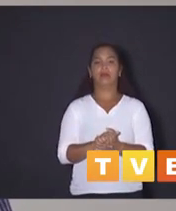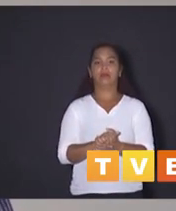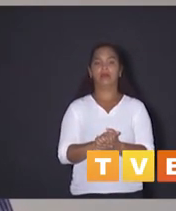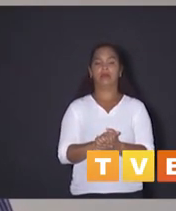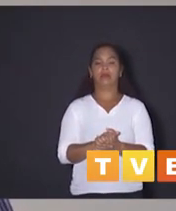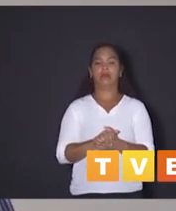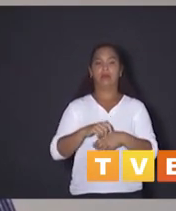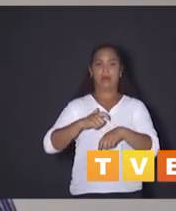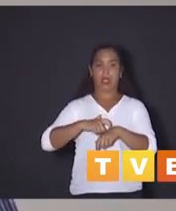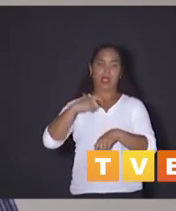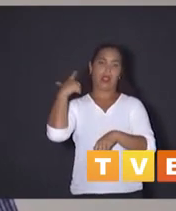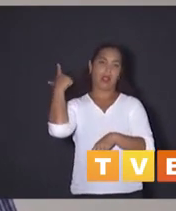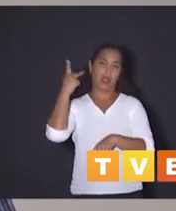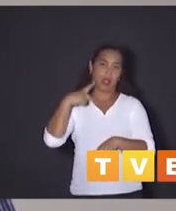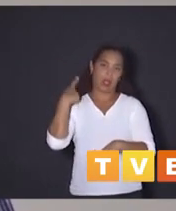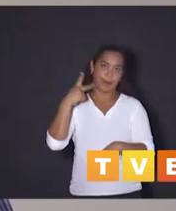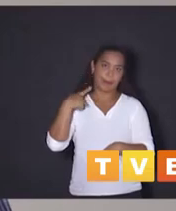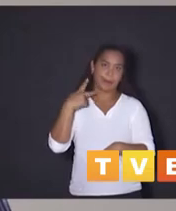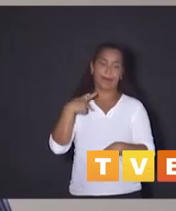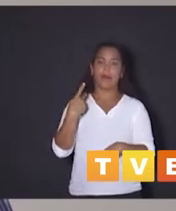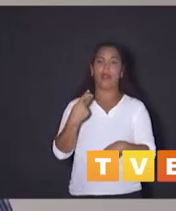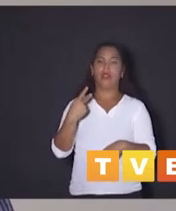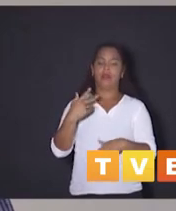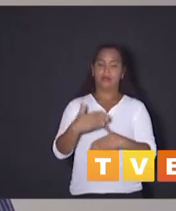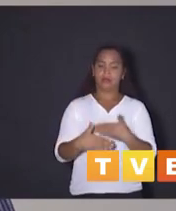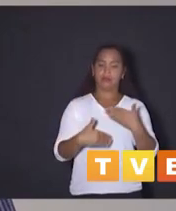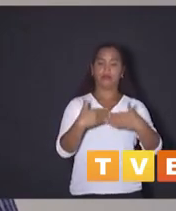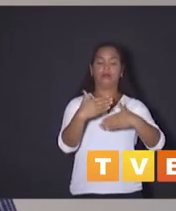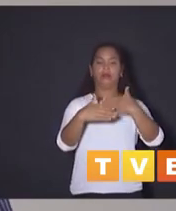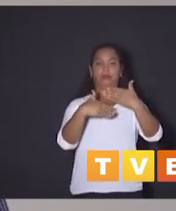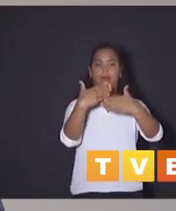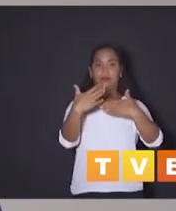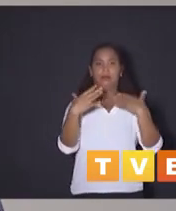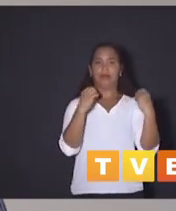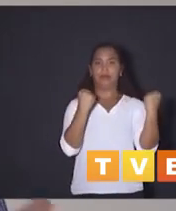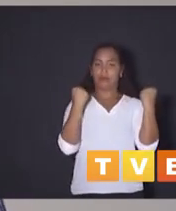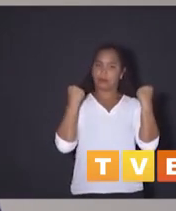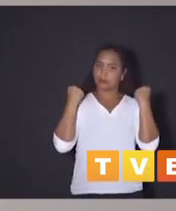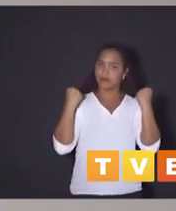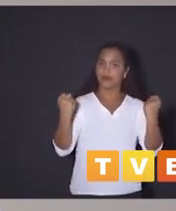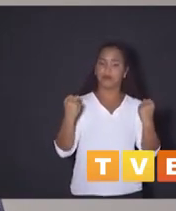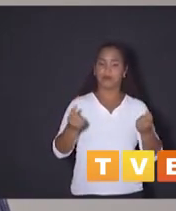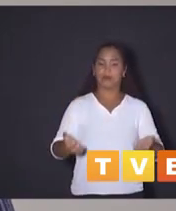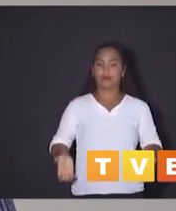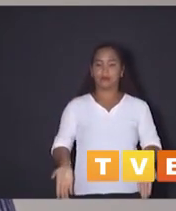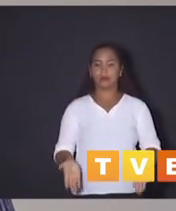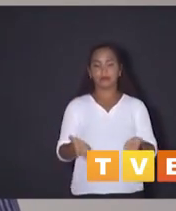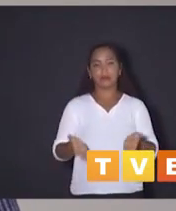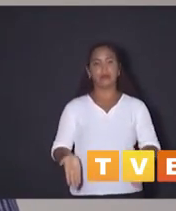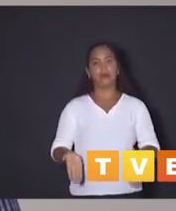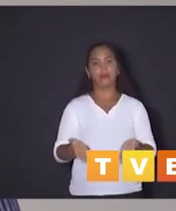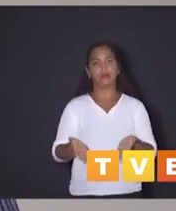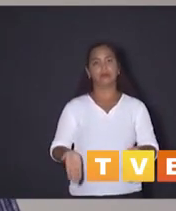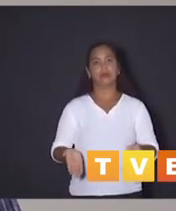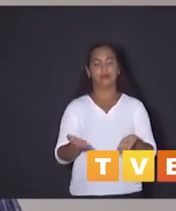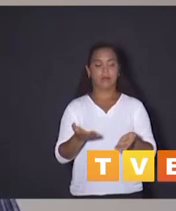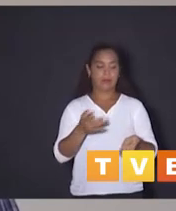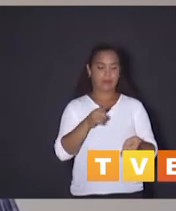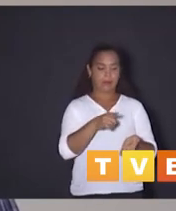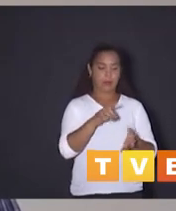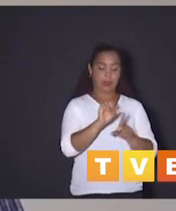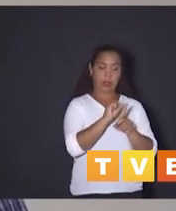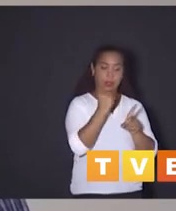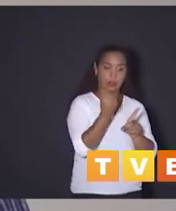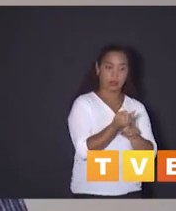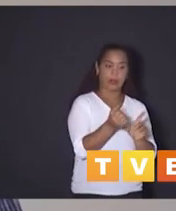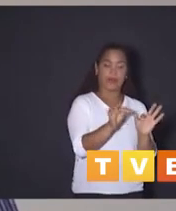no ato político que é desenvolver que é fortalecer que é incentivar tanto segmento social agricultura